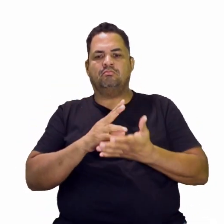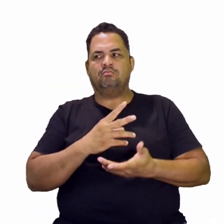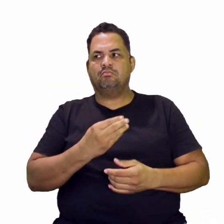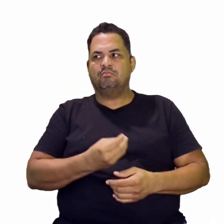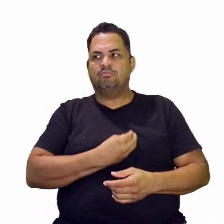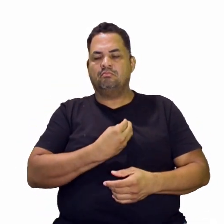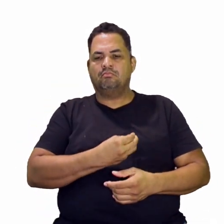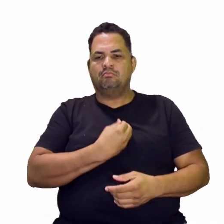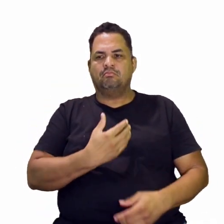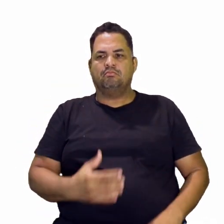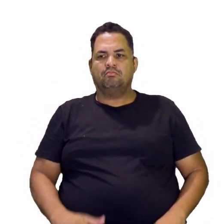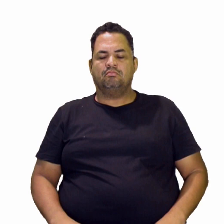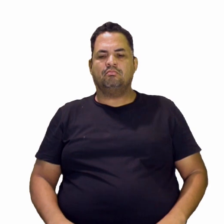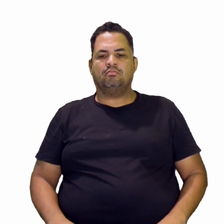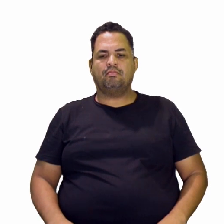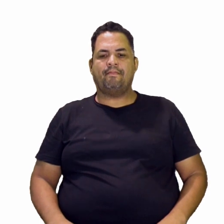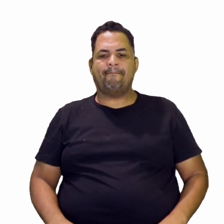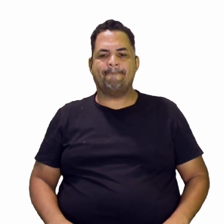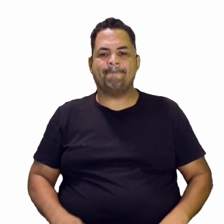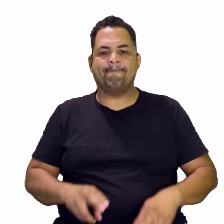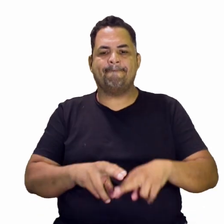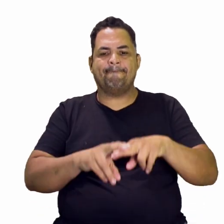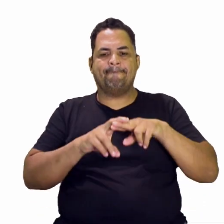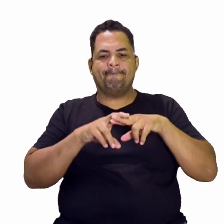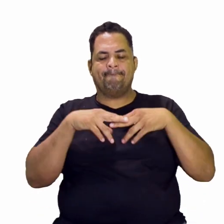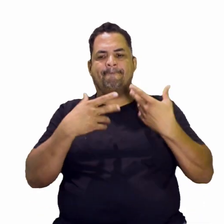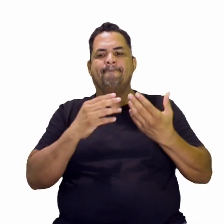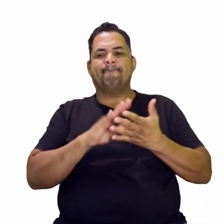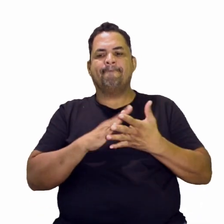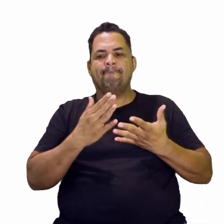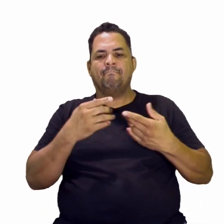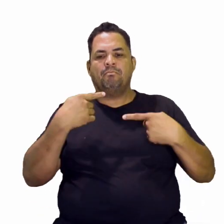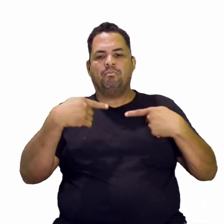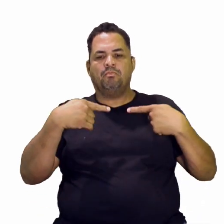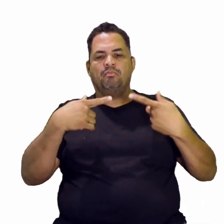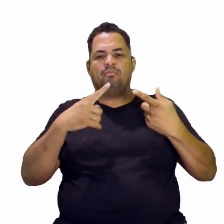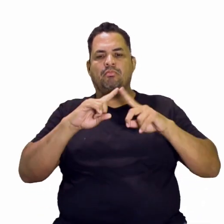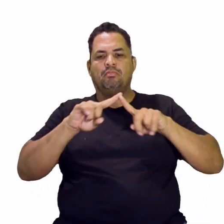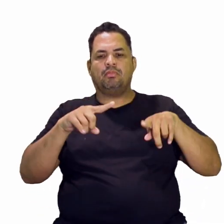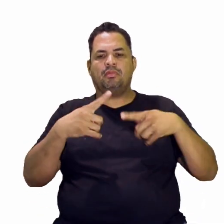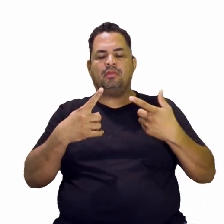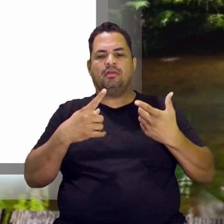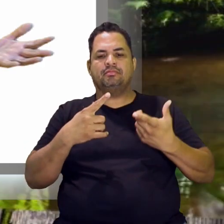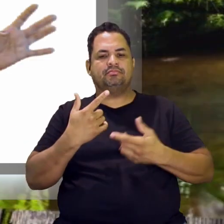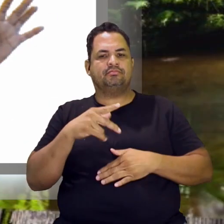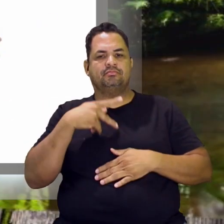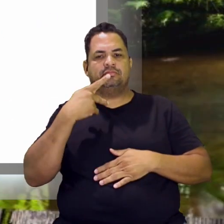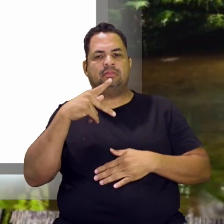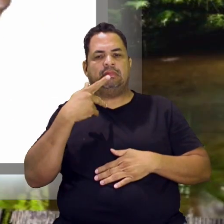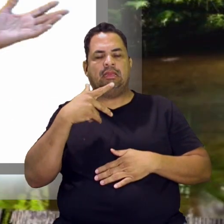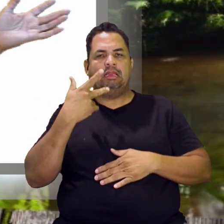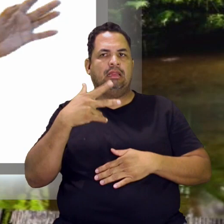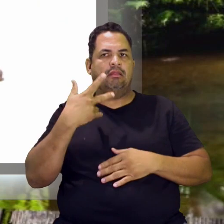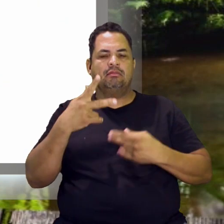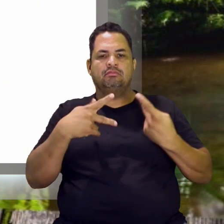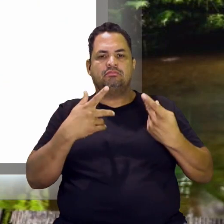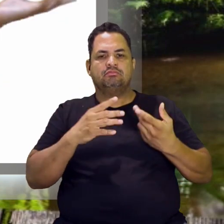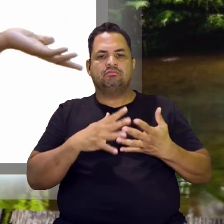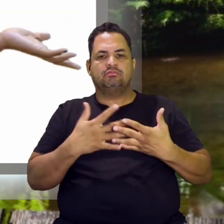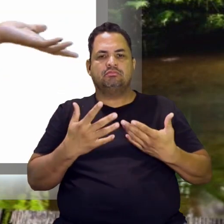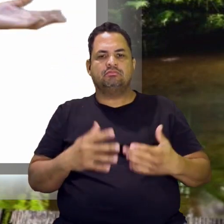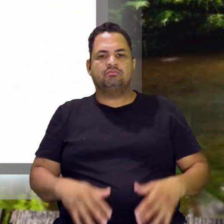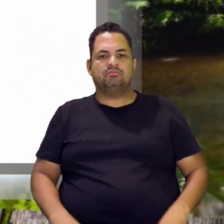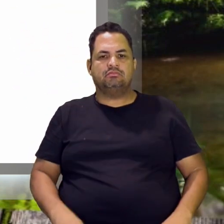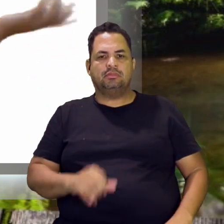seres vivos. Por isso que eles se discutem aí. Mas aí, gente, a gente não vai ficar batendo aqui a cabeça agora, porque